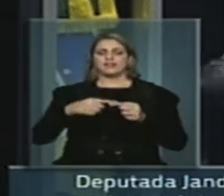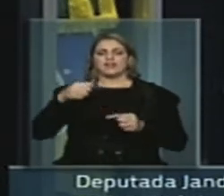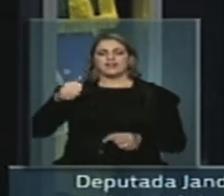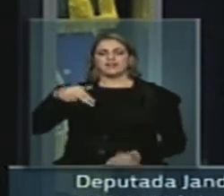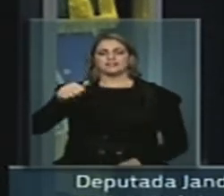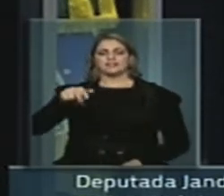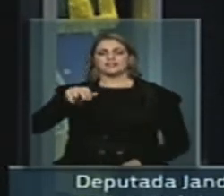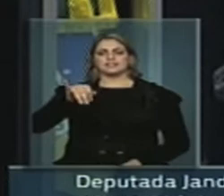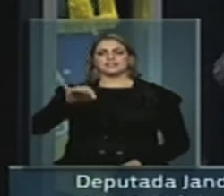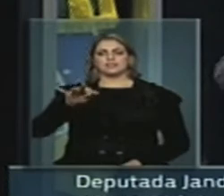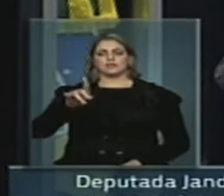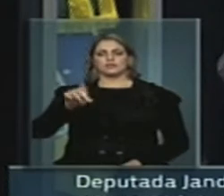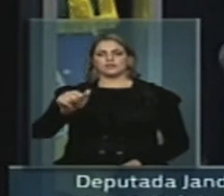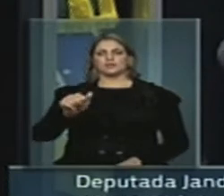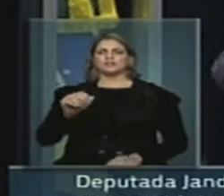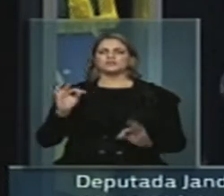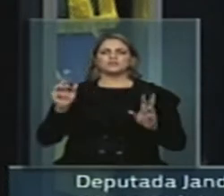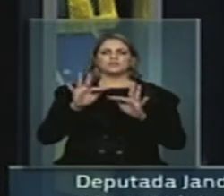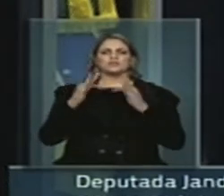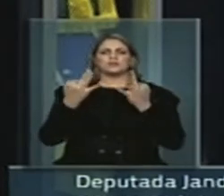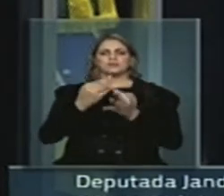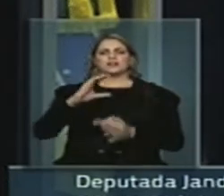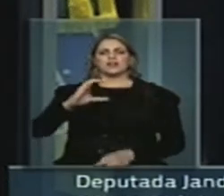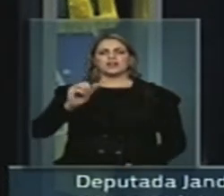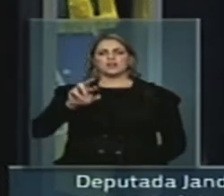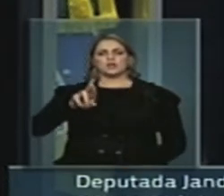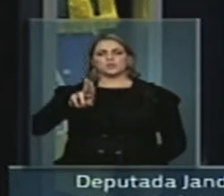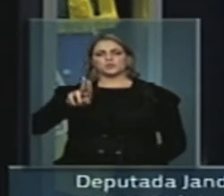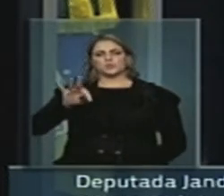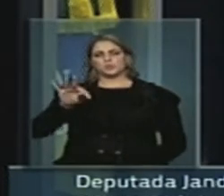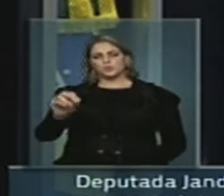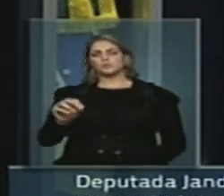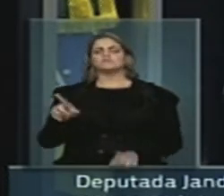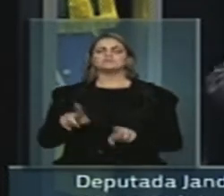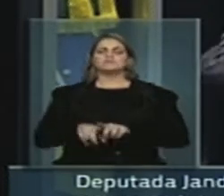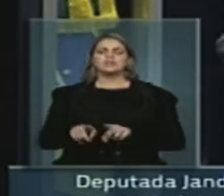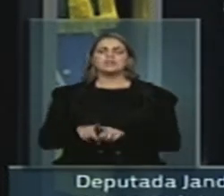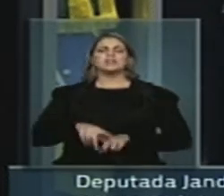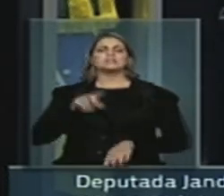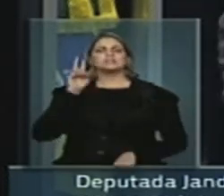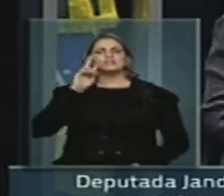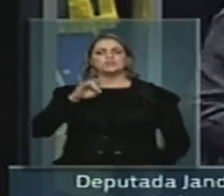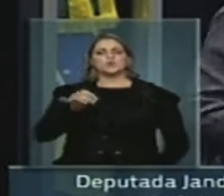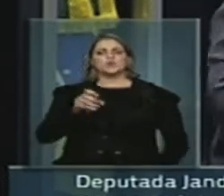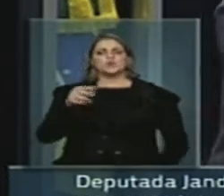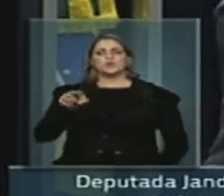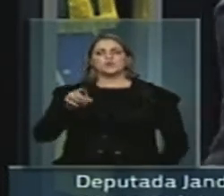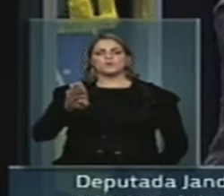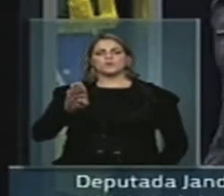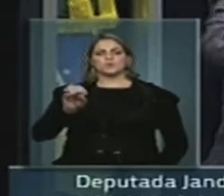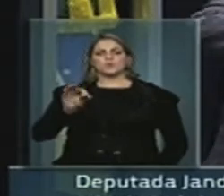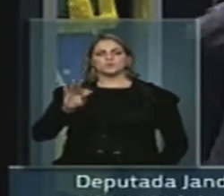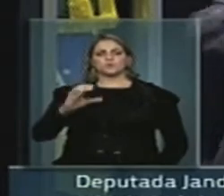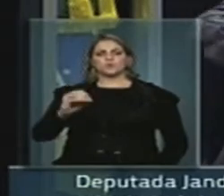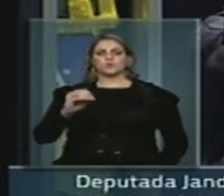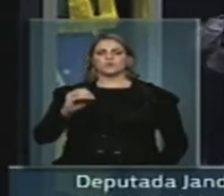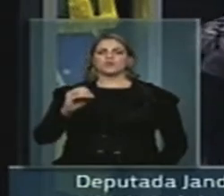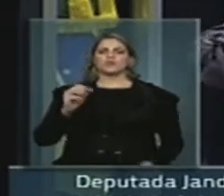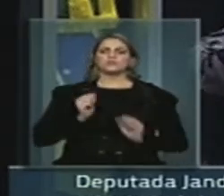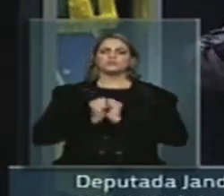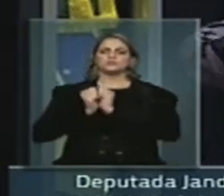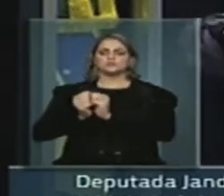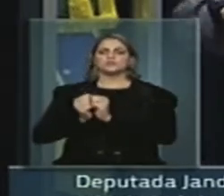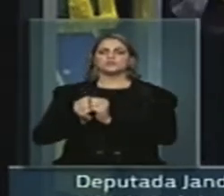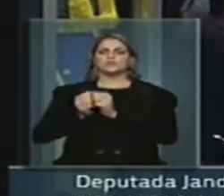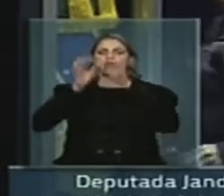toda a família Canuto do Pará, em nome de João Canuto, fazemos homenagem, como também João Bosco, que me levou até Tarauacá, no